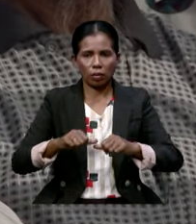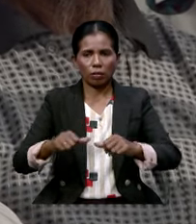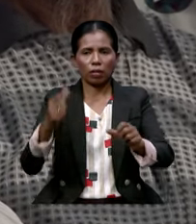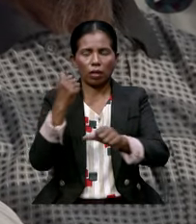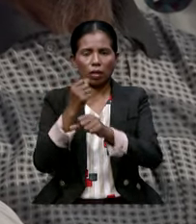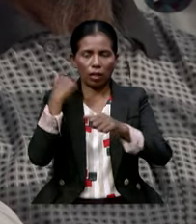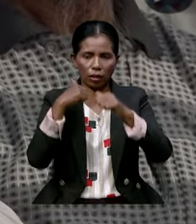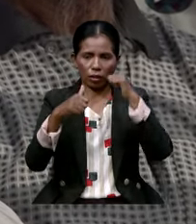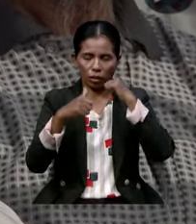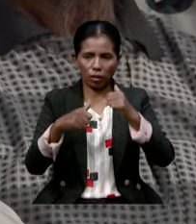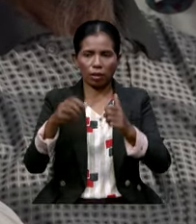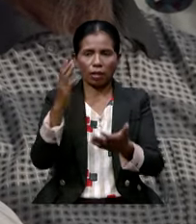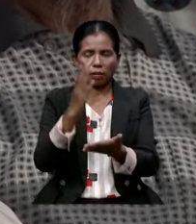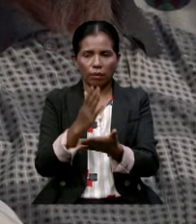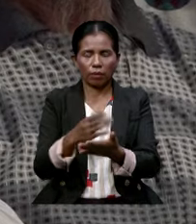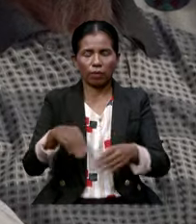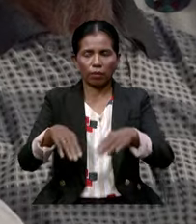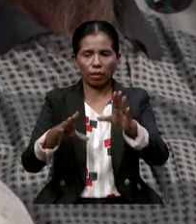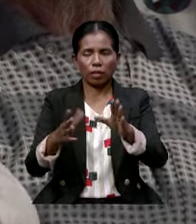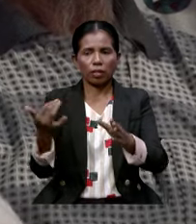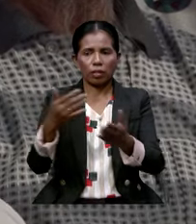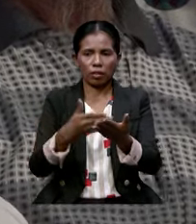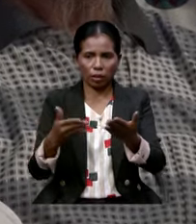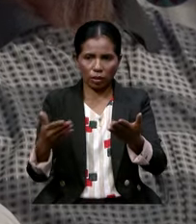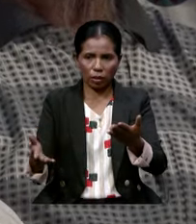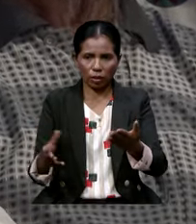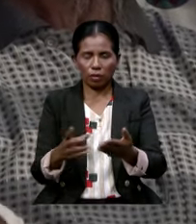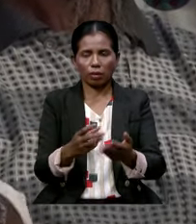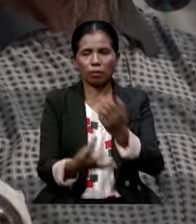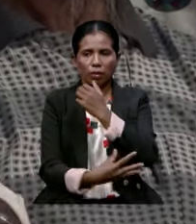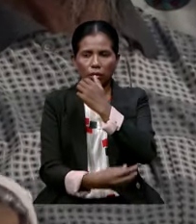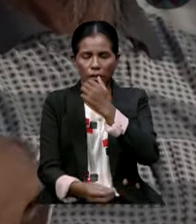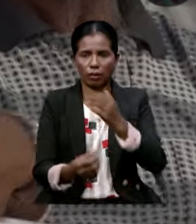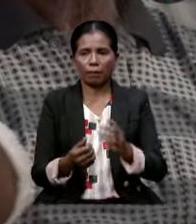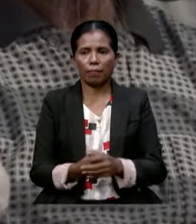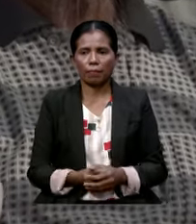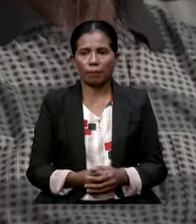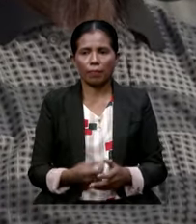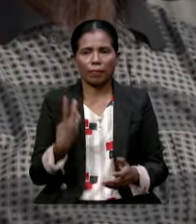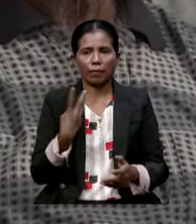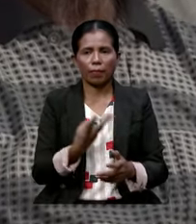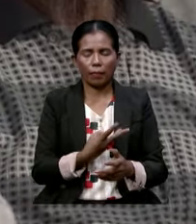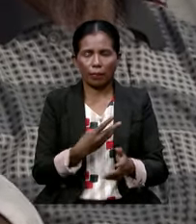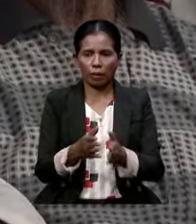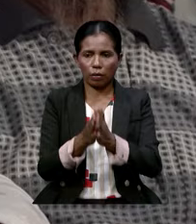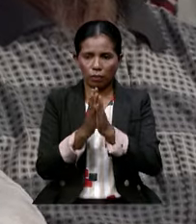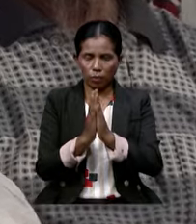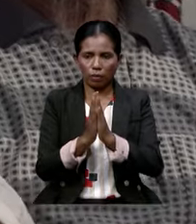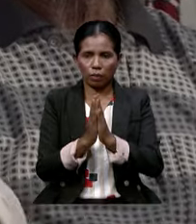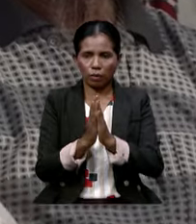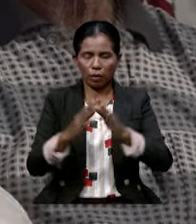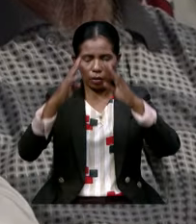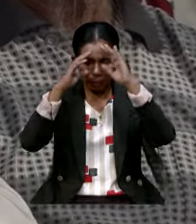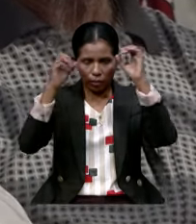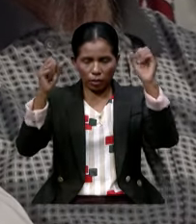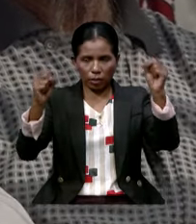atividade no prevene Sira Monolita, uma situação de bem vulnerável. Amimos russo para o presidente